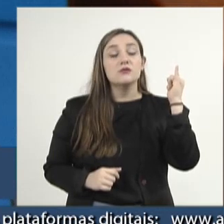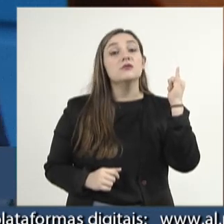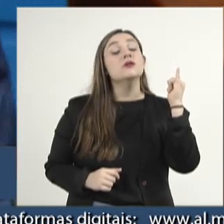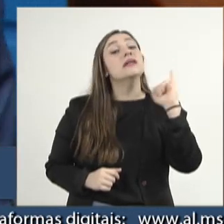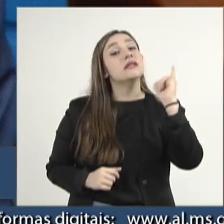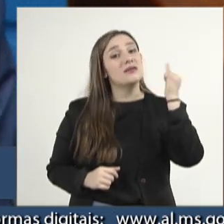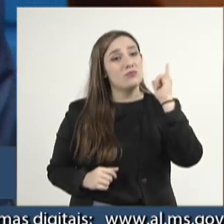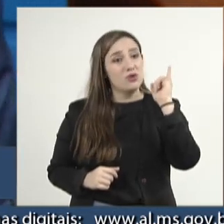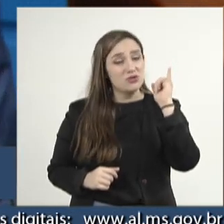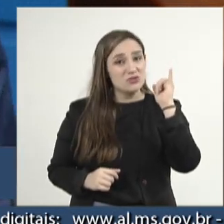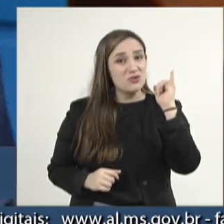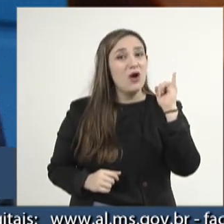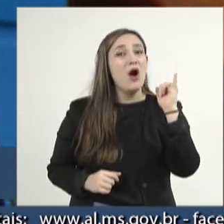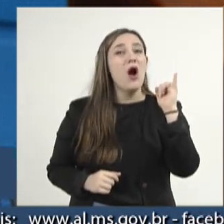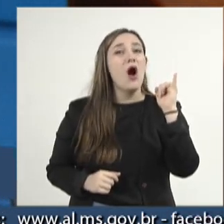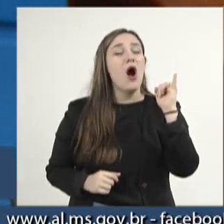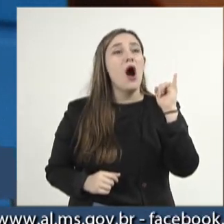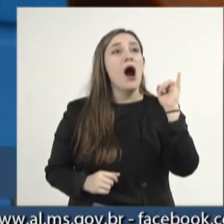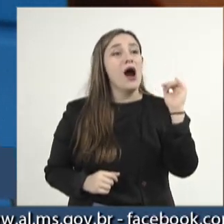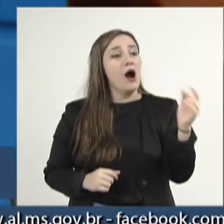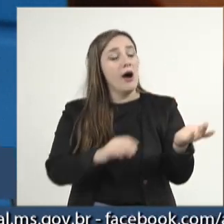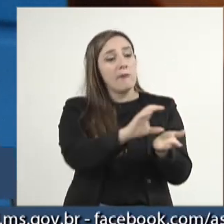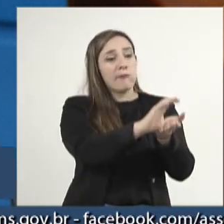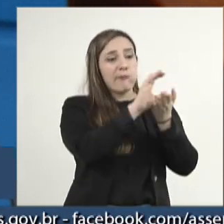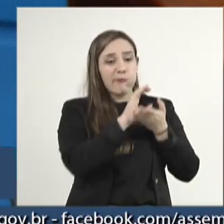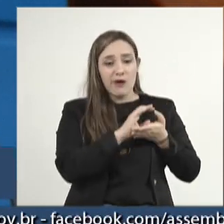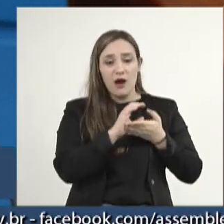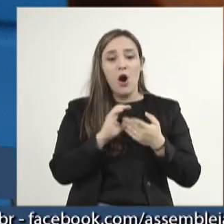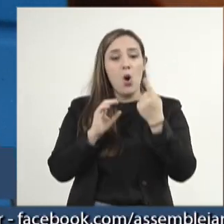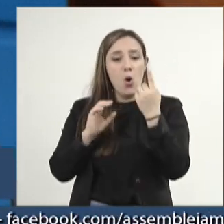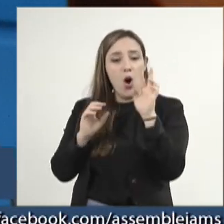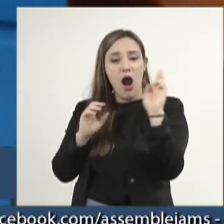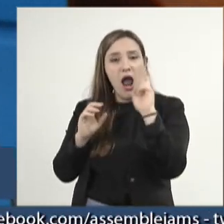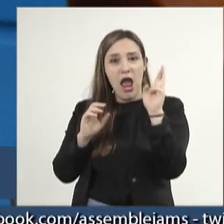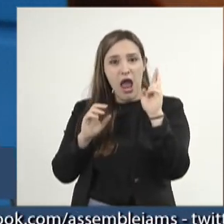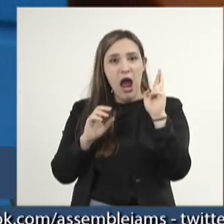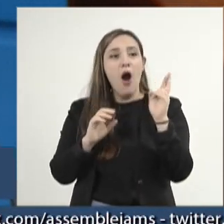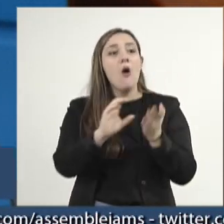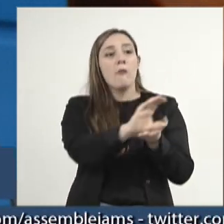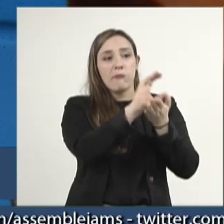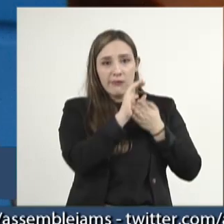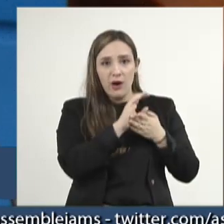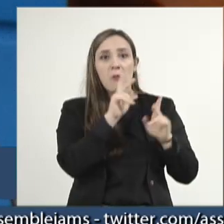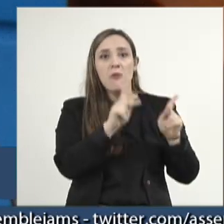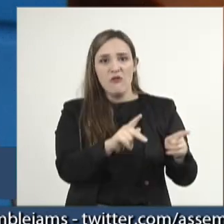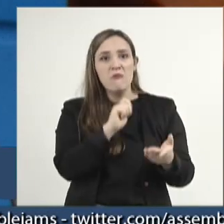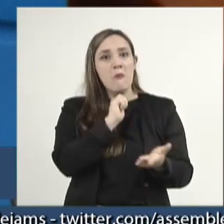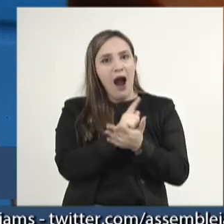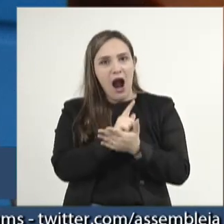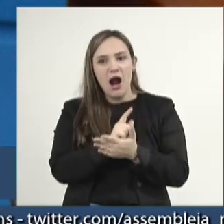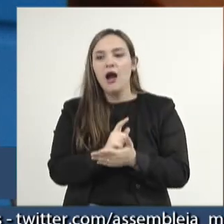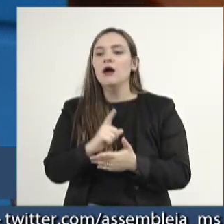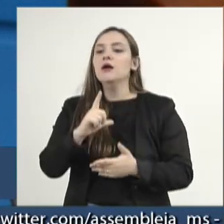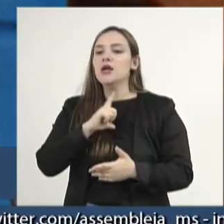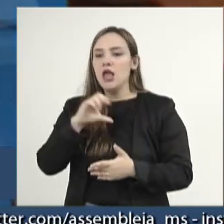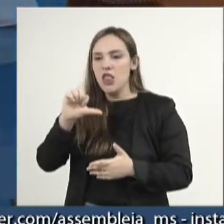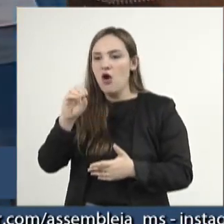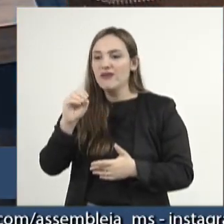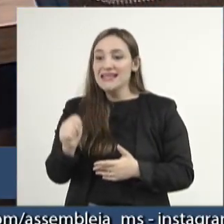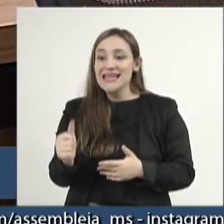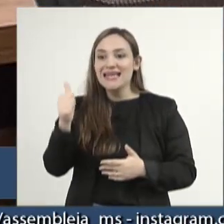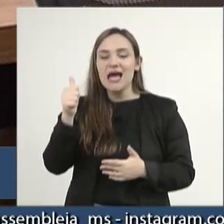tínhamos um endividamento de 90 centavos junto a instituições financeiras e compromissos de longo